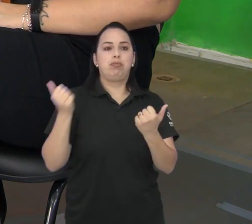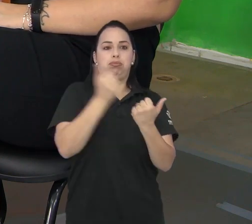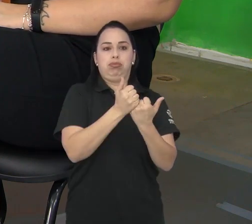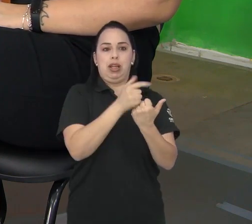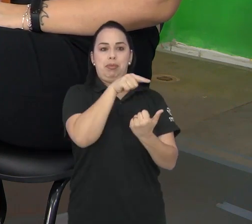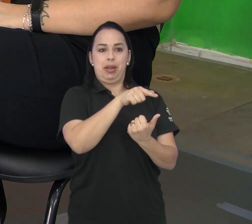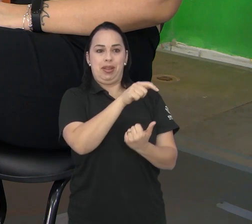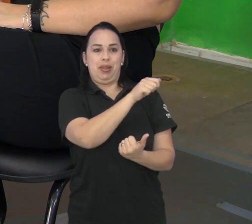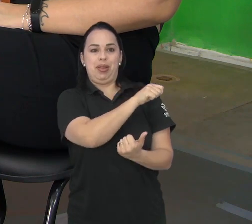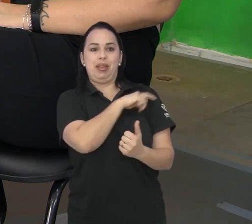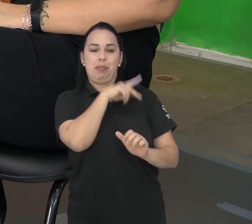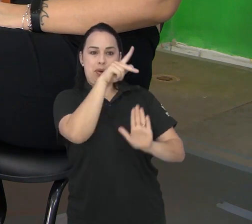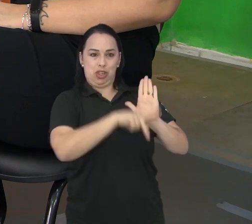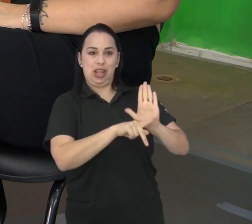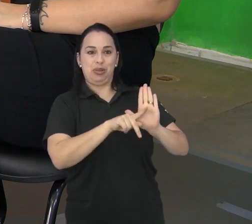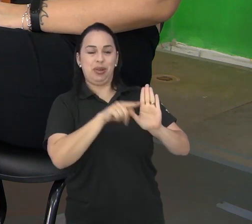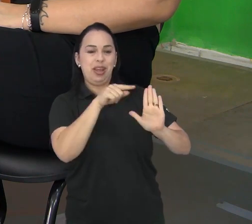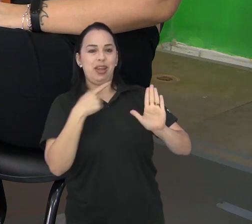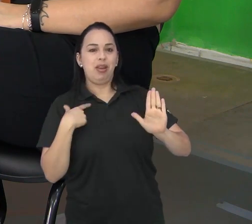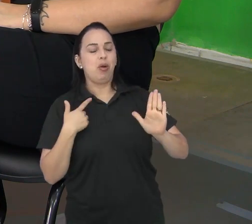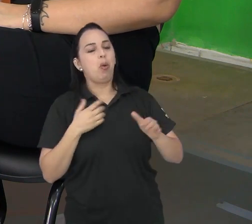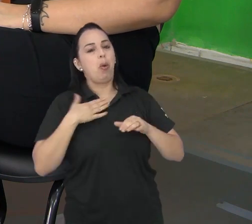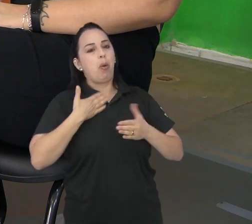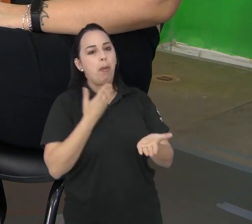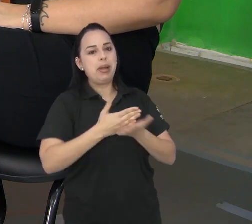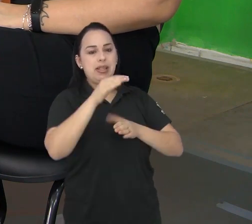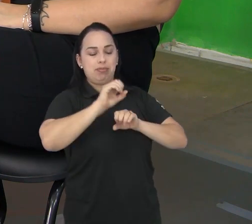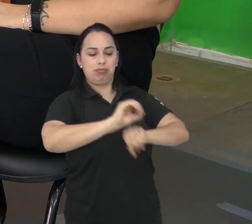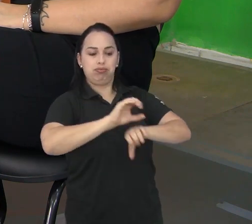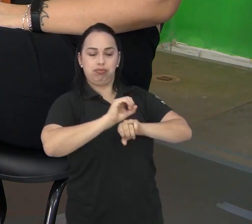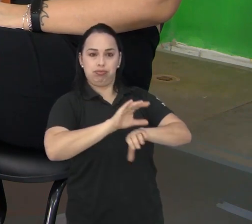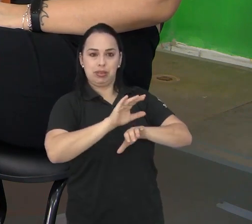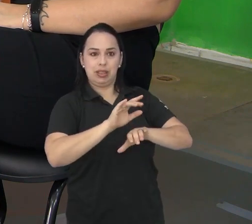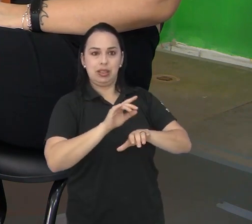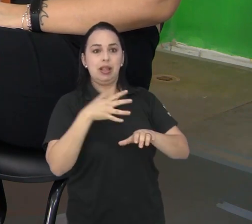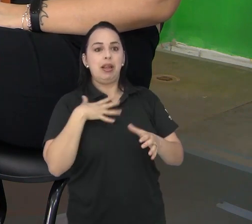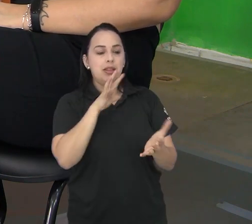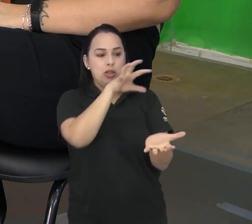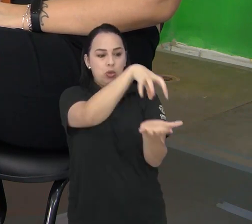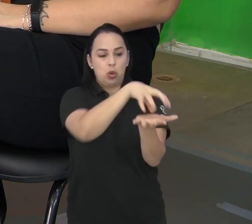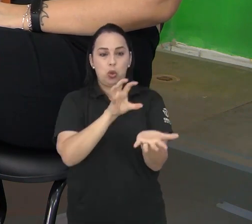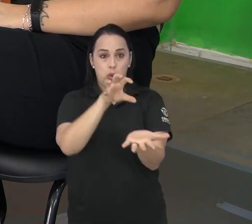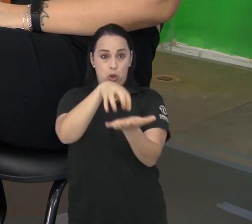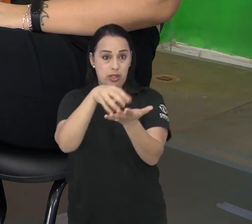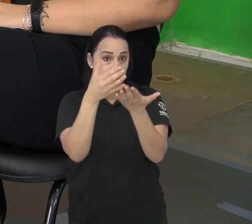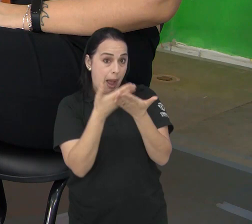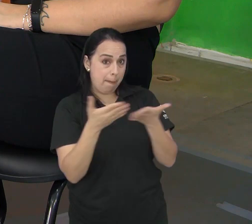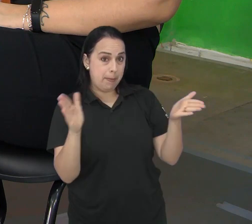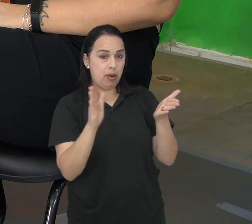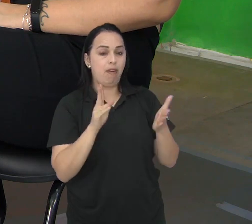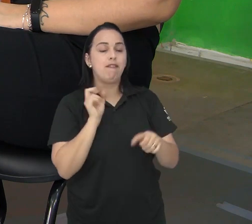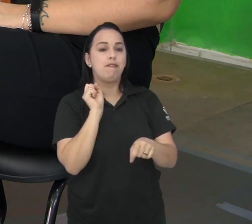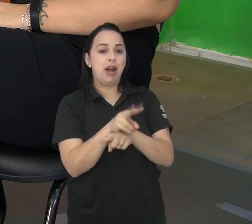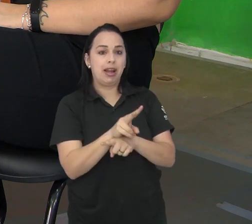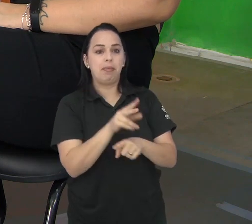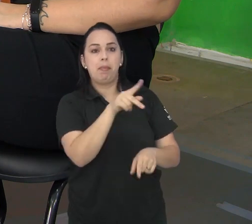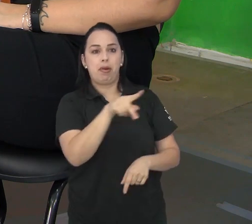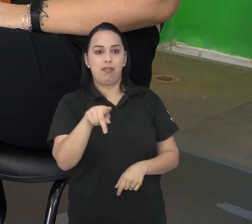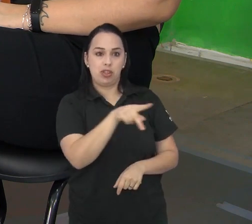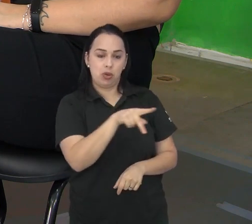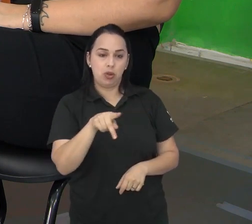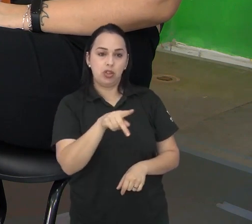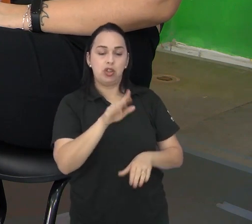processo seletivo, abriu 2 polos, as cidades vizinhas minhas ali, que tinha a vaga para professor